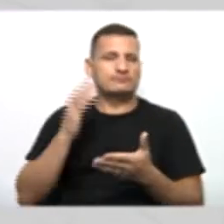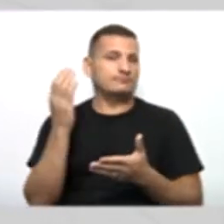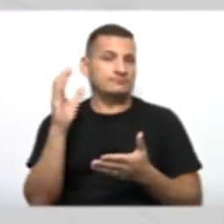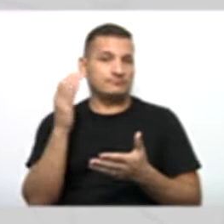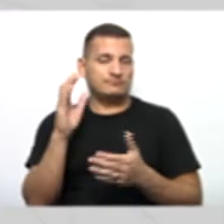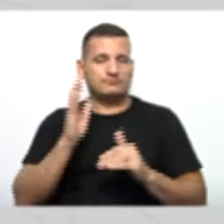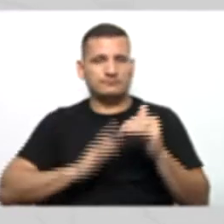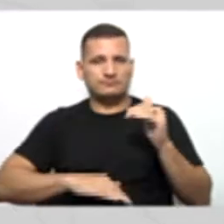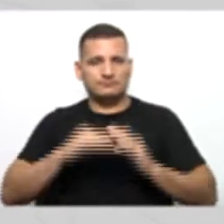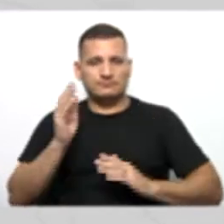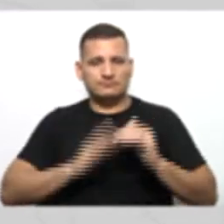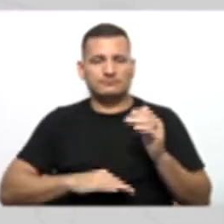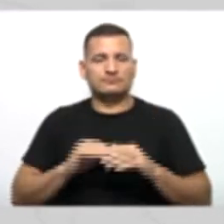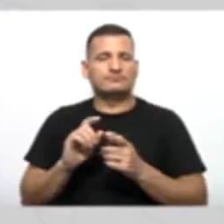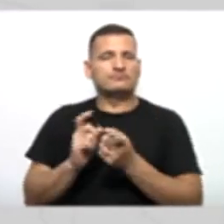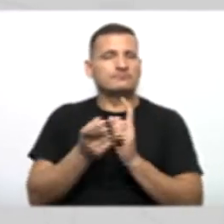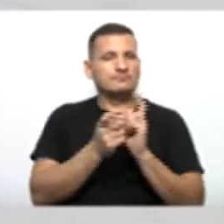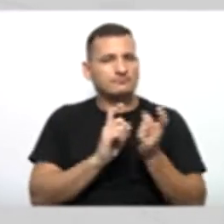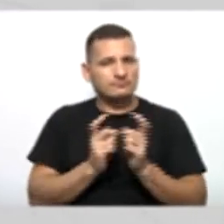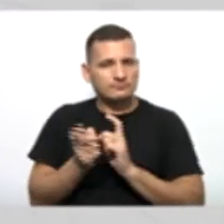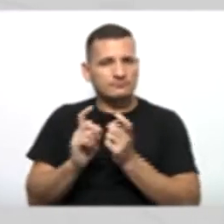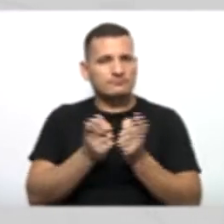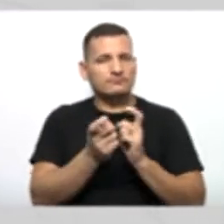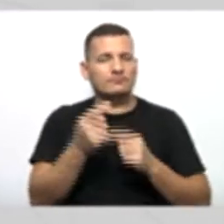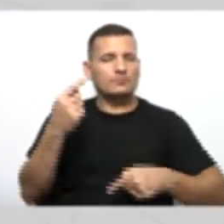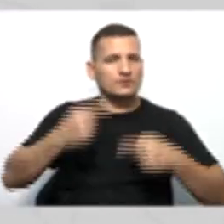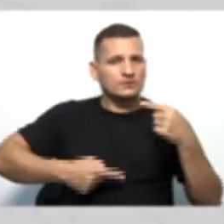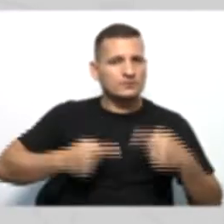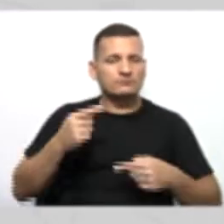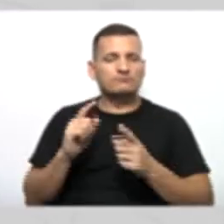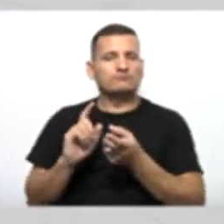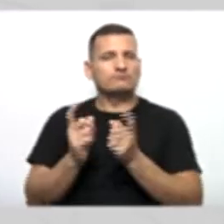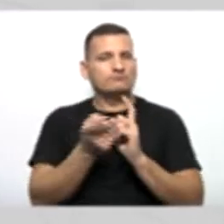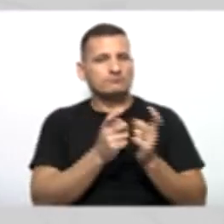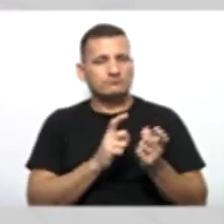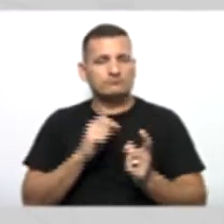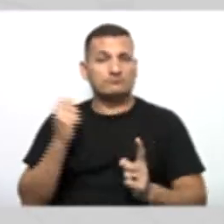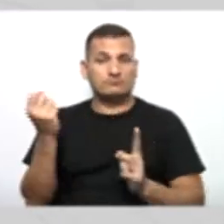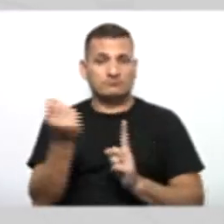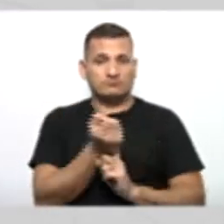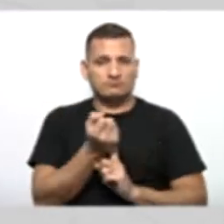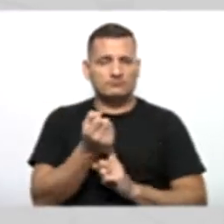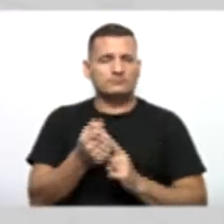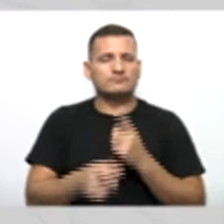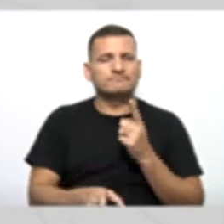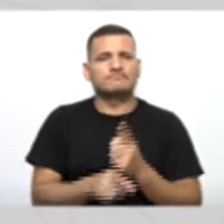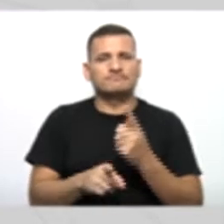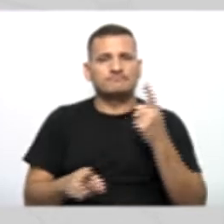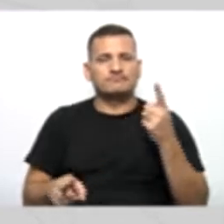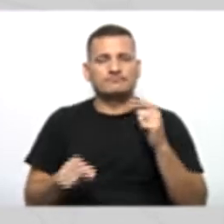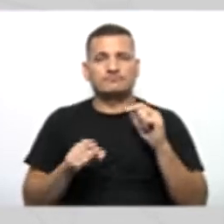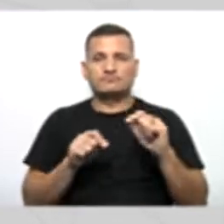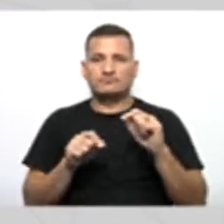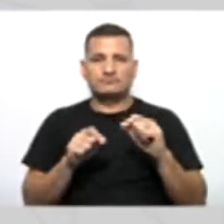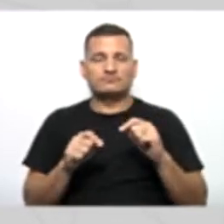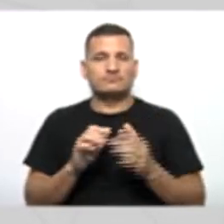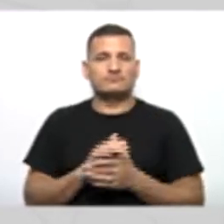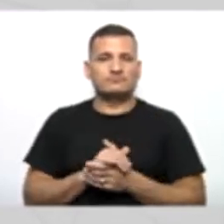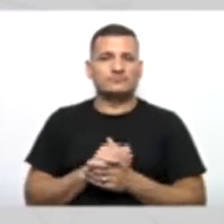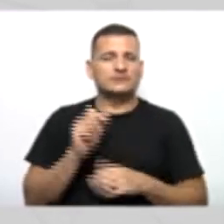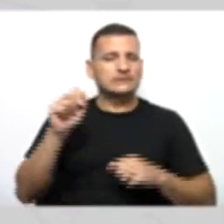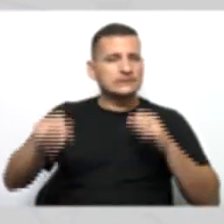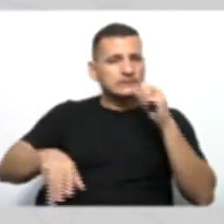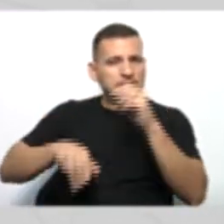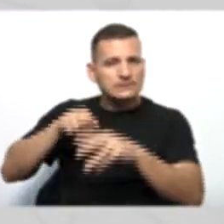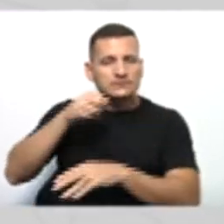de discussões entre políticos, entre sociedades, descobriu-se que a poluição ambiental,